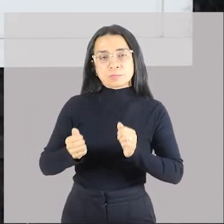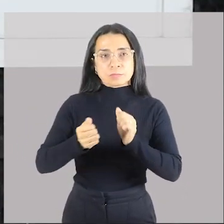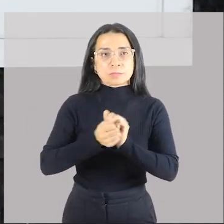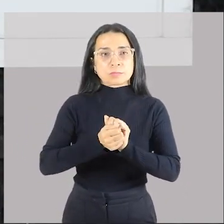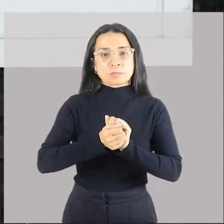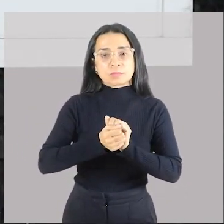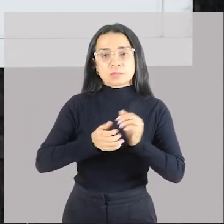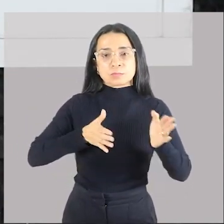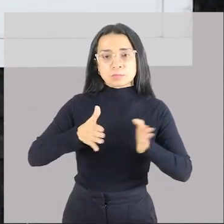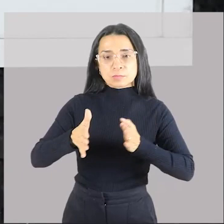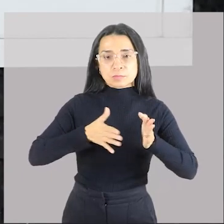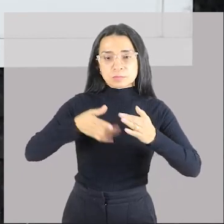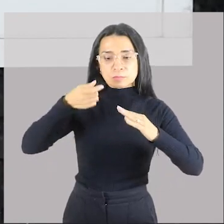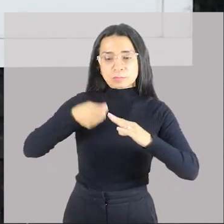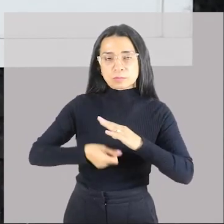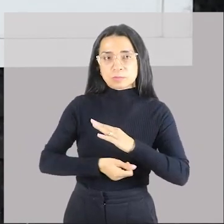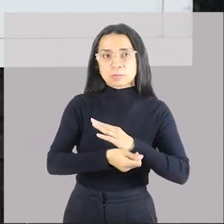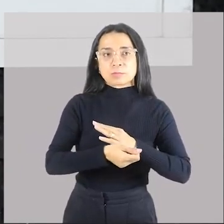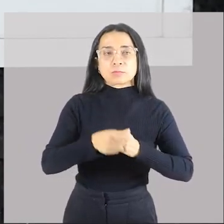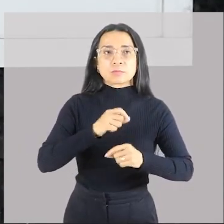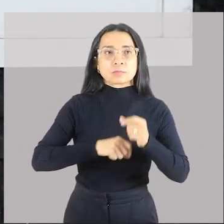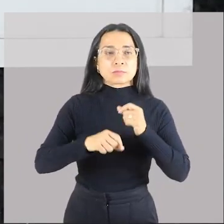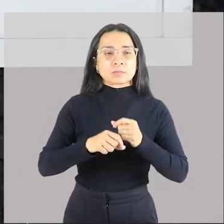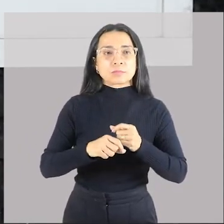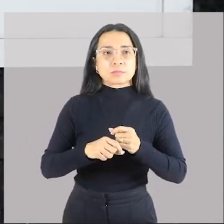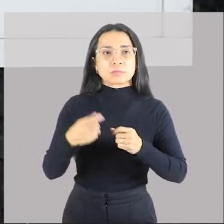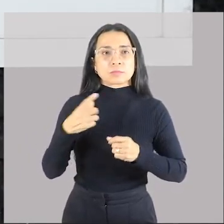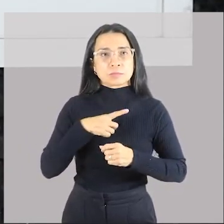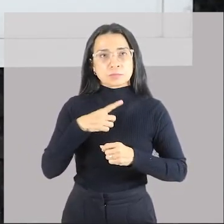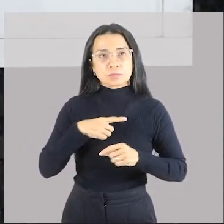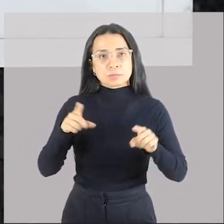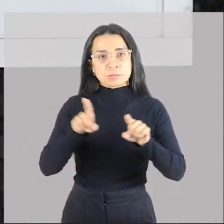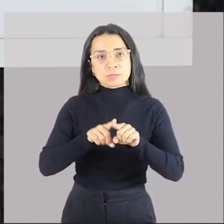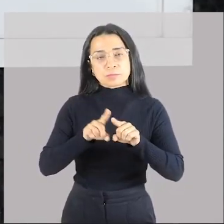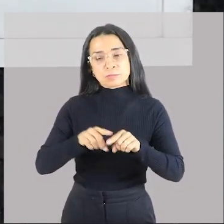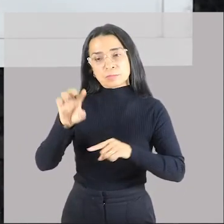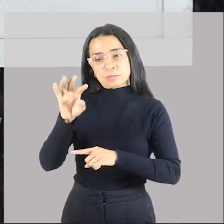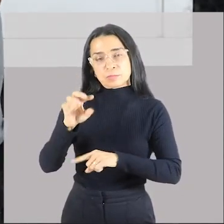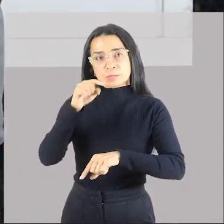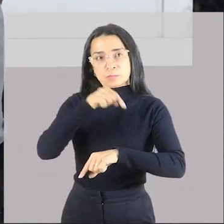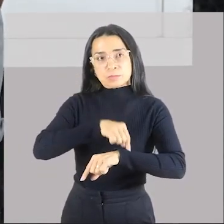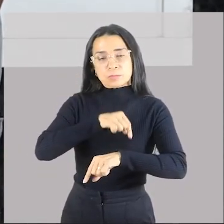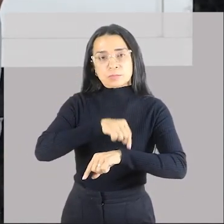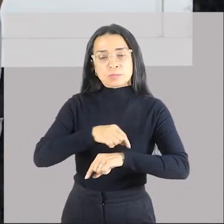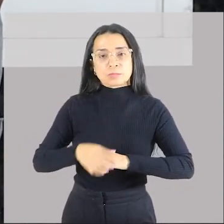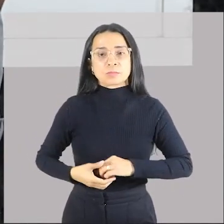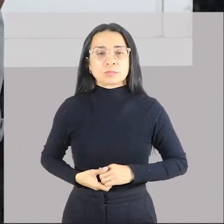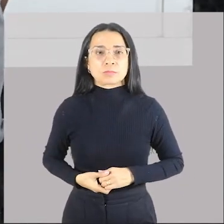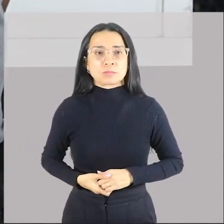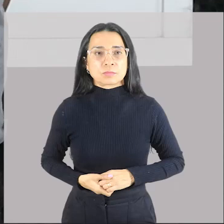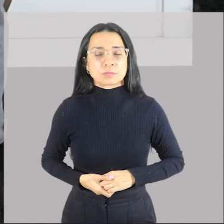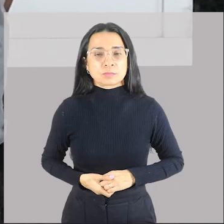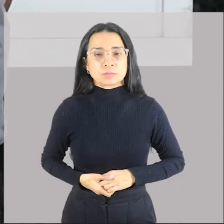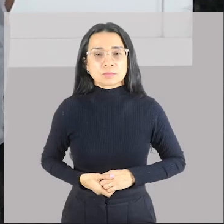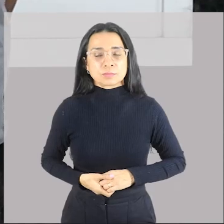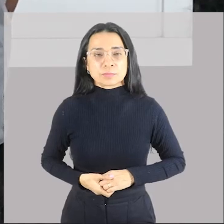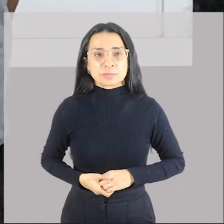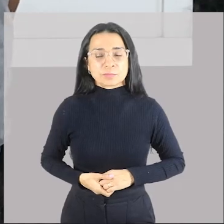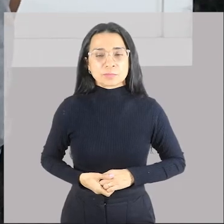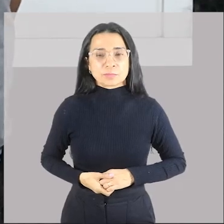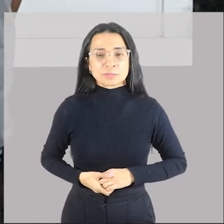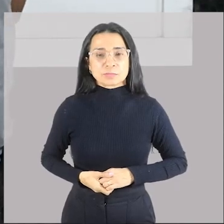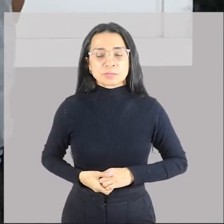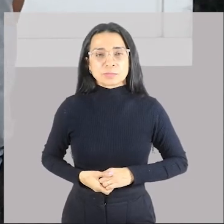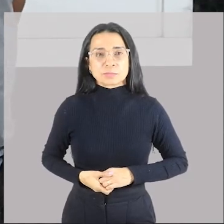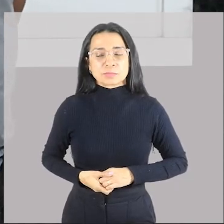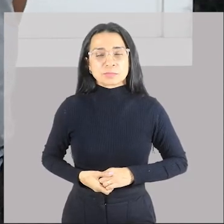do período de aplicação, né? E nós temos aí o tempo. T é o tempo